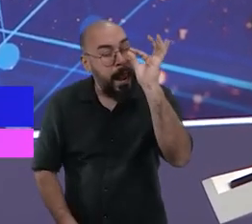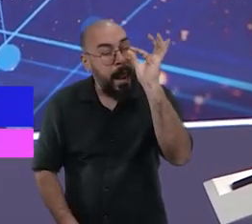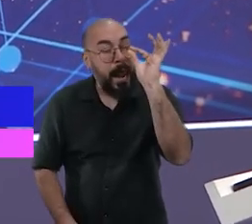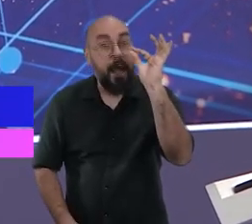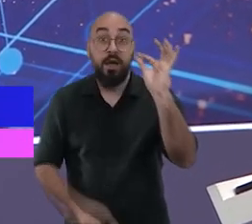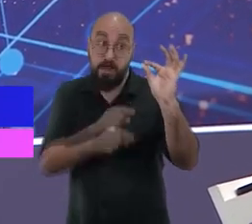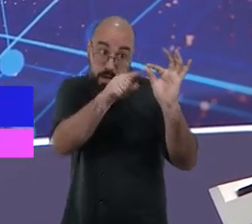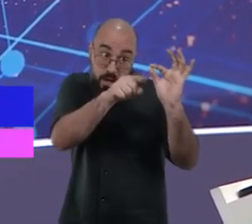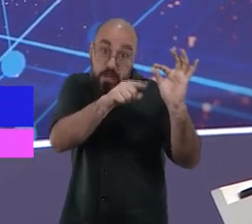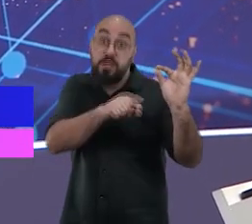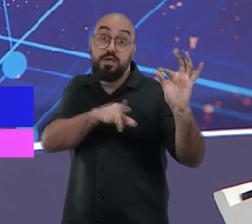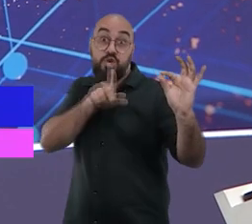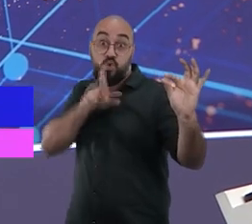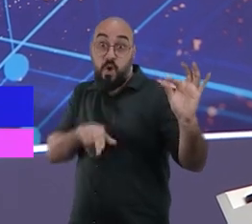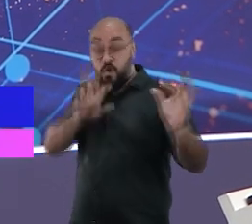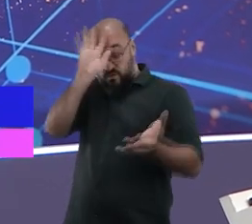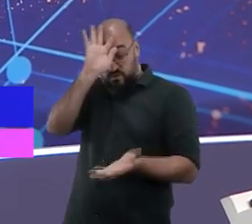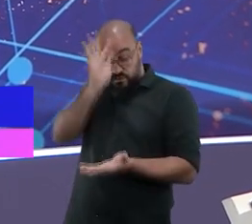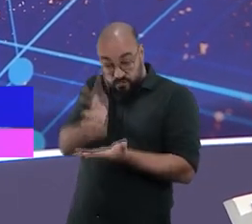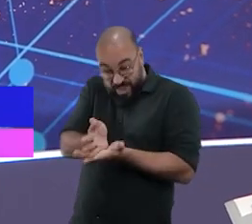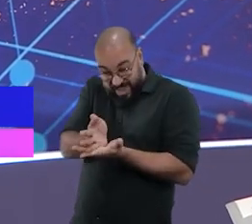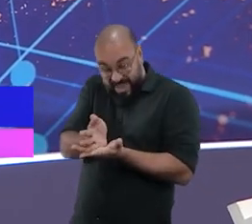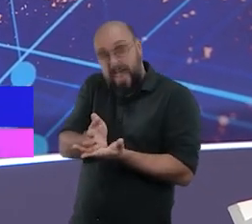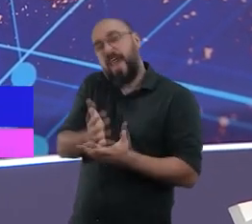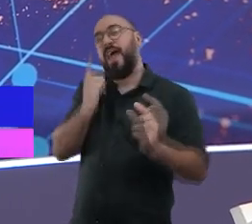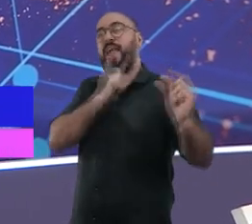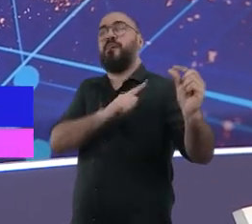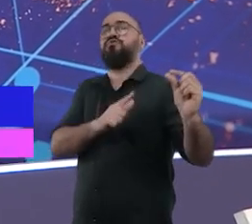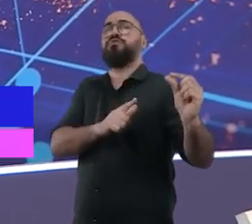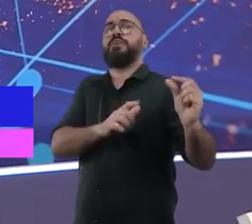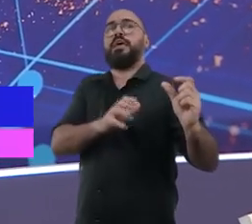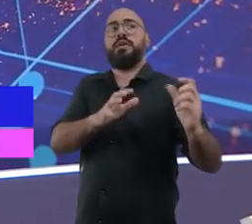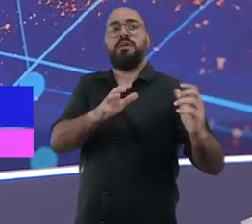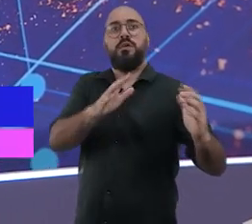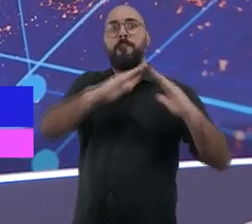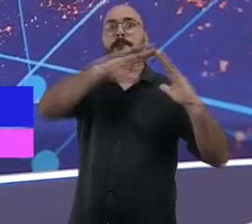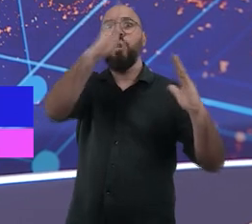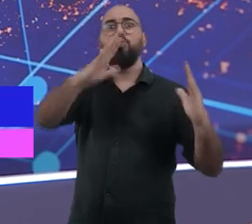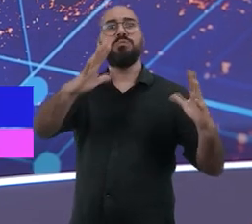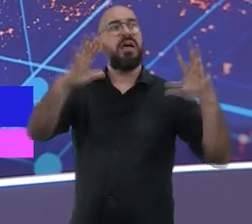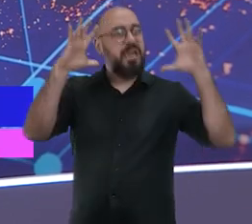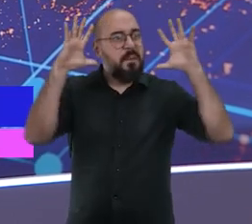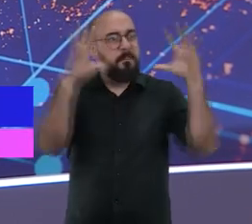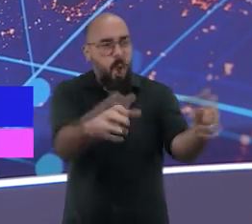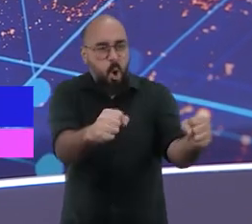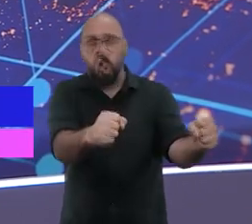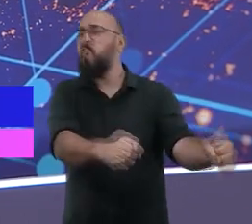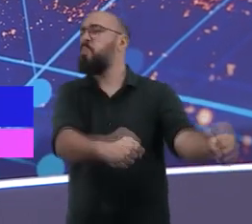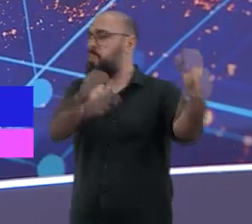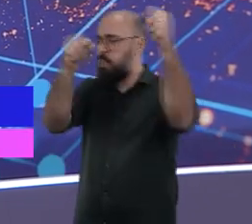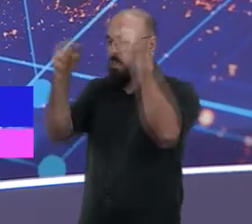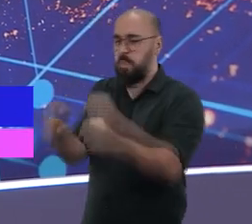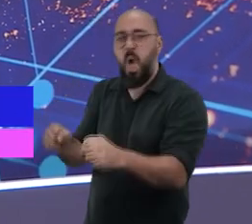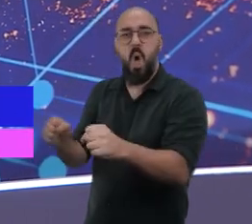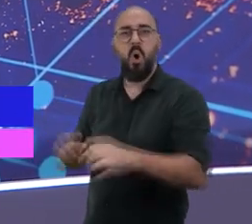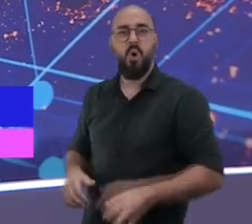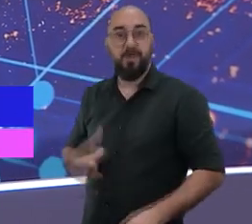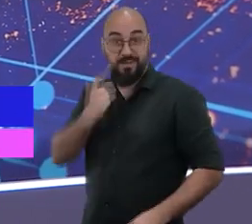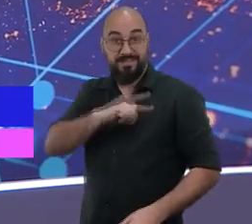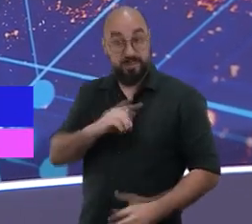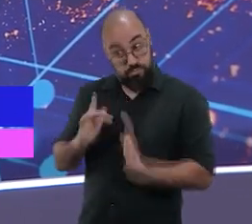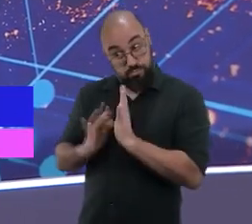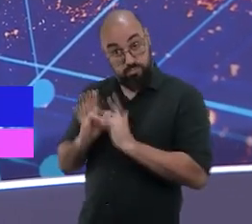Minha resposta é, pela sua capacidade de obedecer. Quanto mais você obedece a Deus, maior é a sua fé.